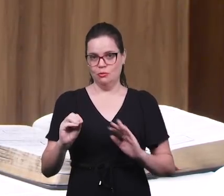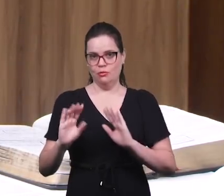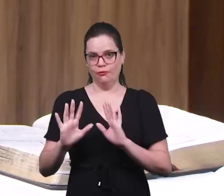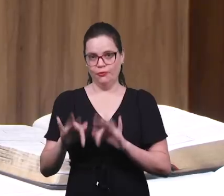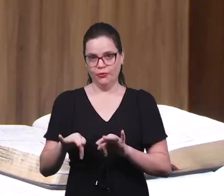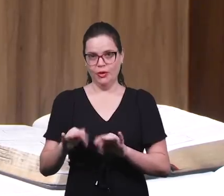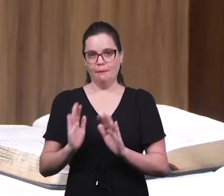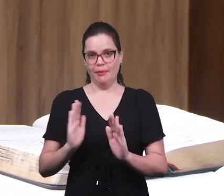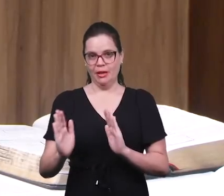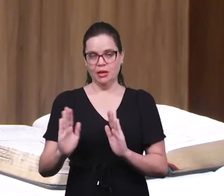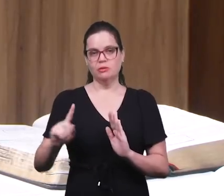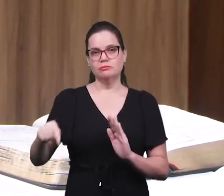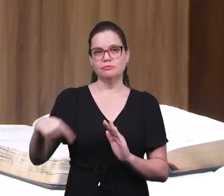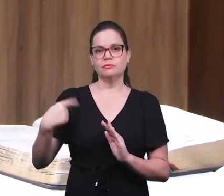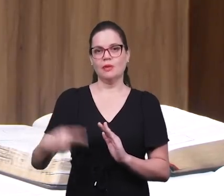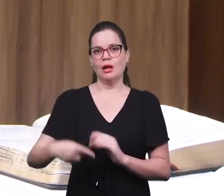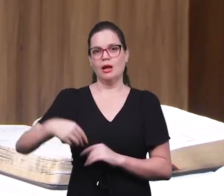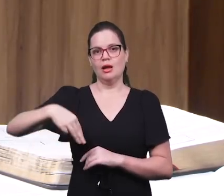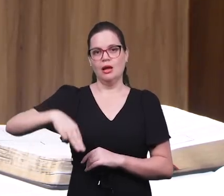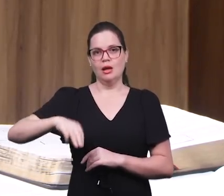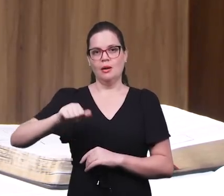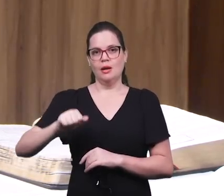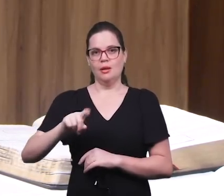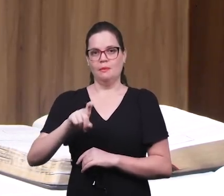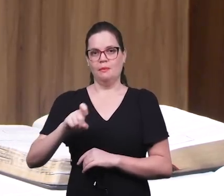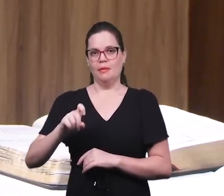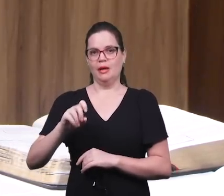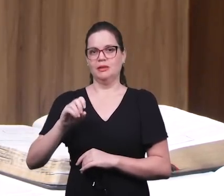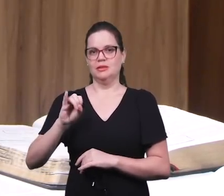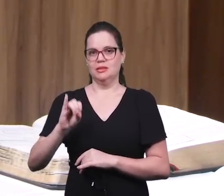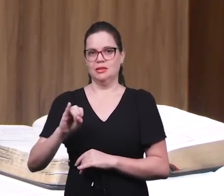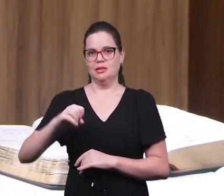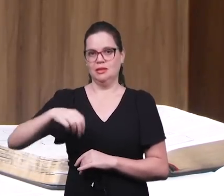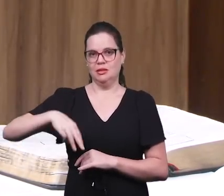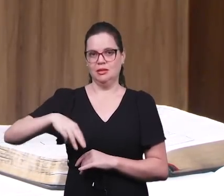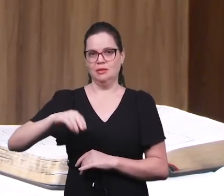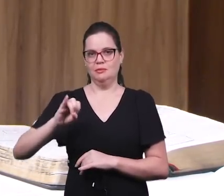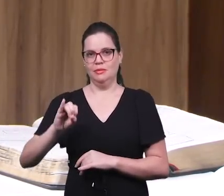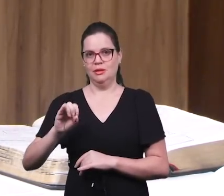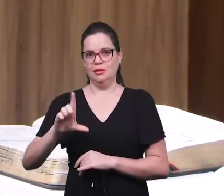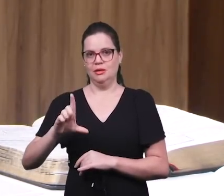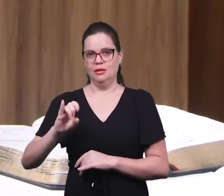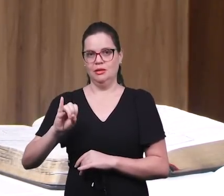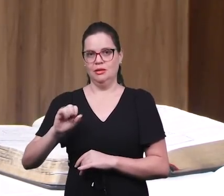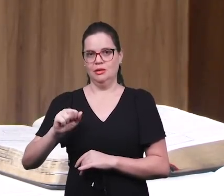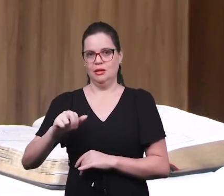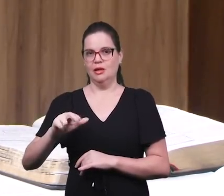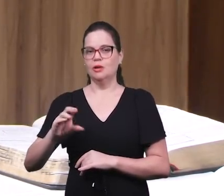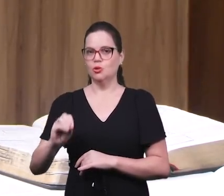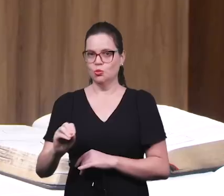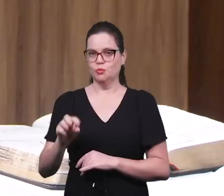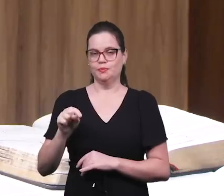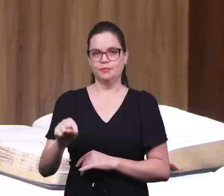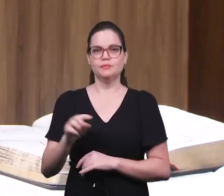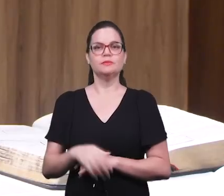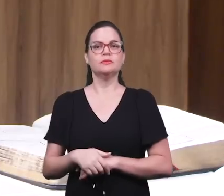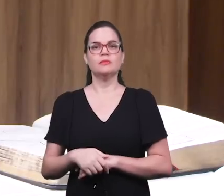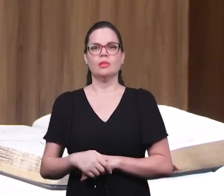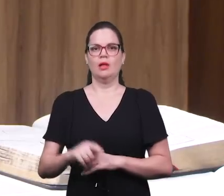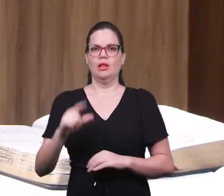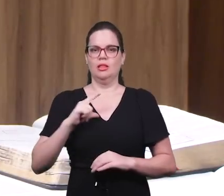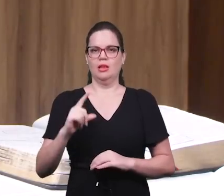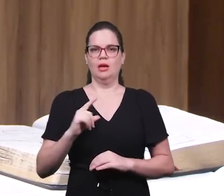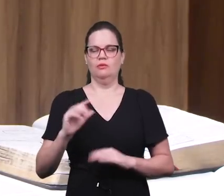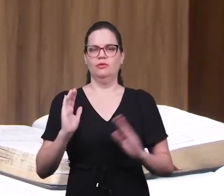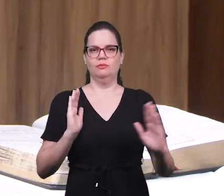235 a 238, já estamos no sexto imperador de perseguição. Houve intervalos de perseguições, tem imperadores que não perseguiram tanto igual outros,